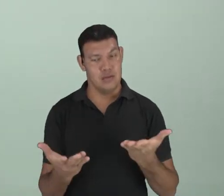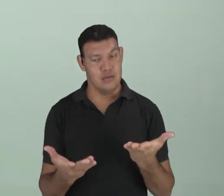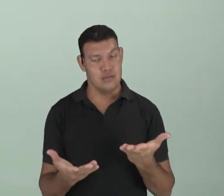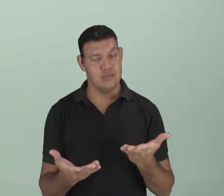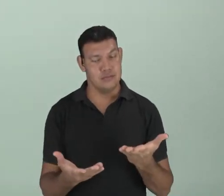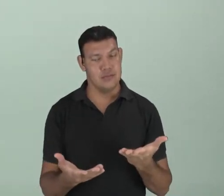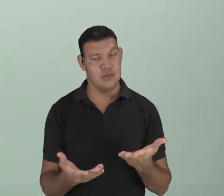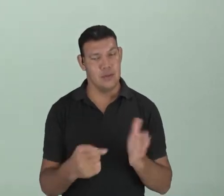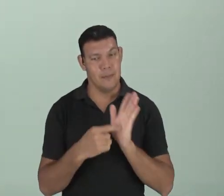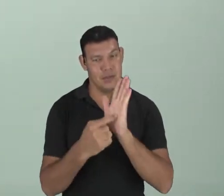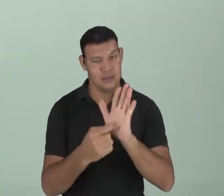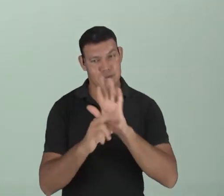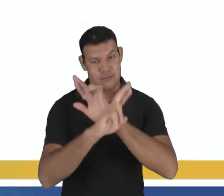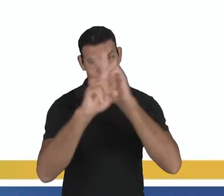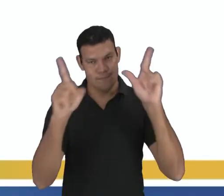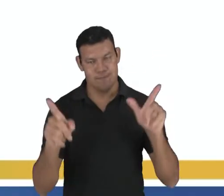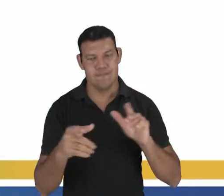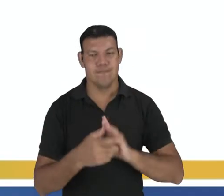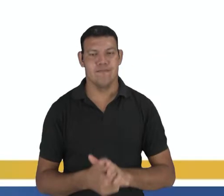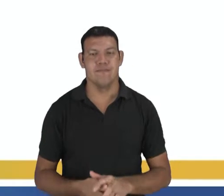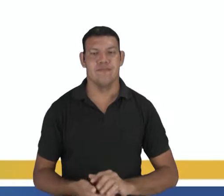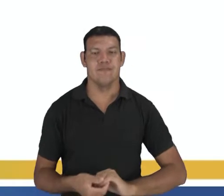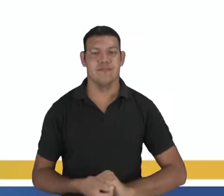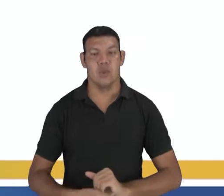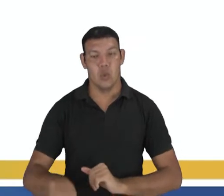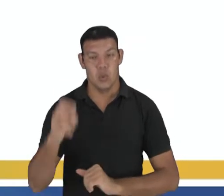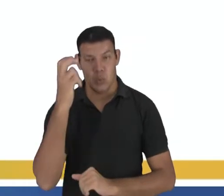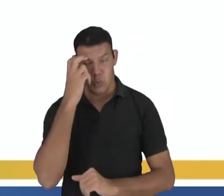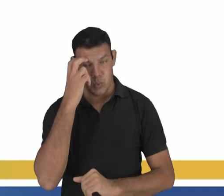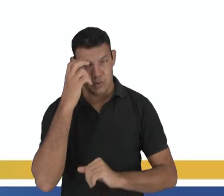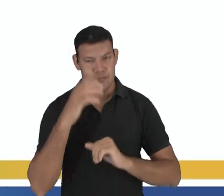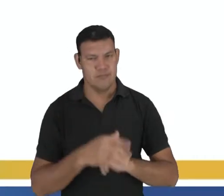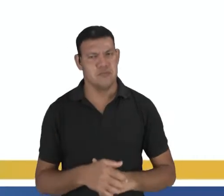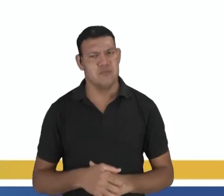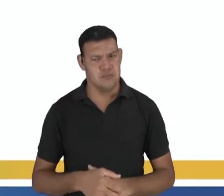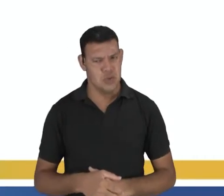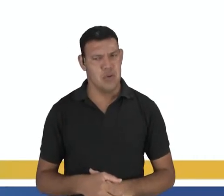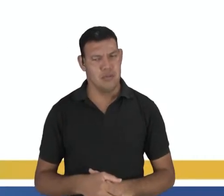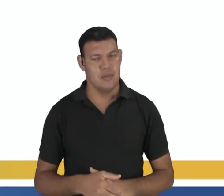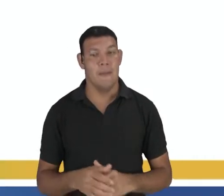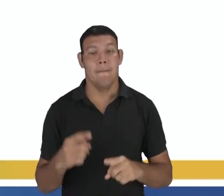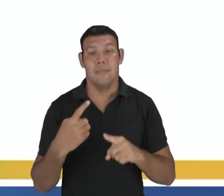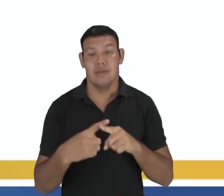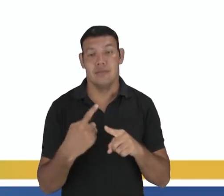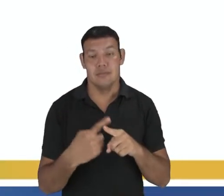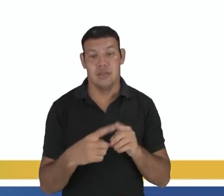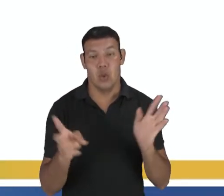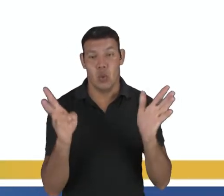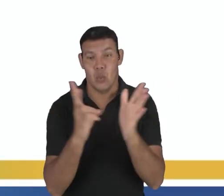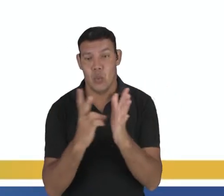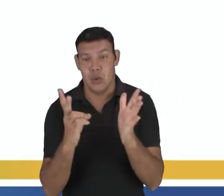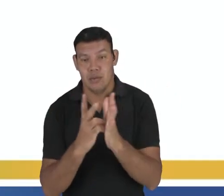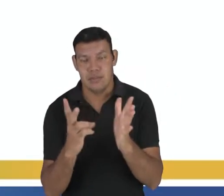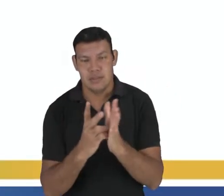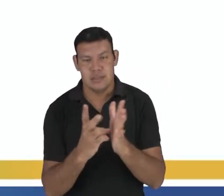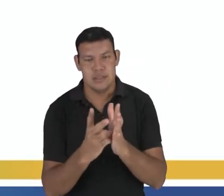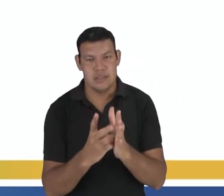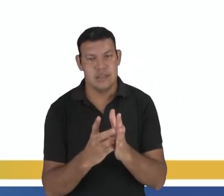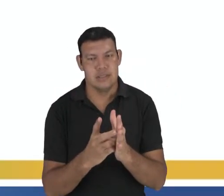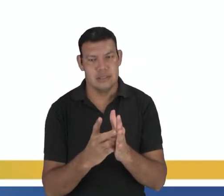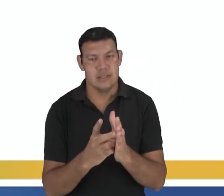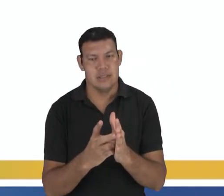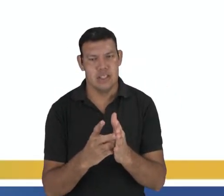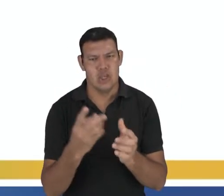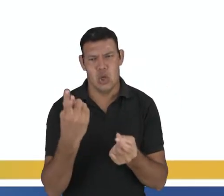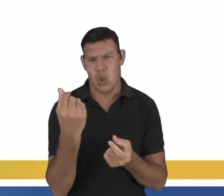diferenças. Diferenças entre culturas. As diferenças entre as culturas eram extremas. Enquanto entre os indígenas não havia